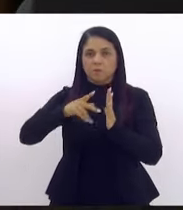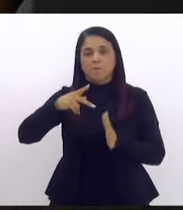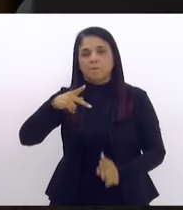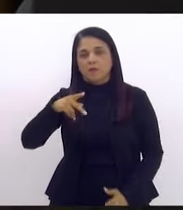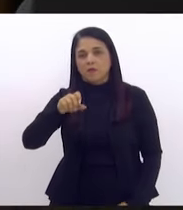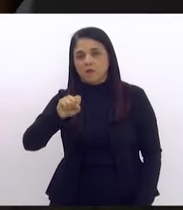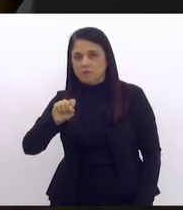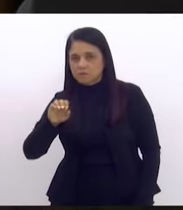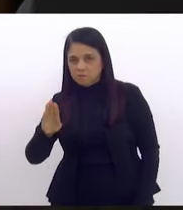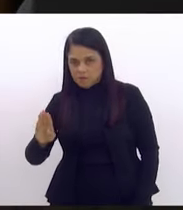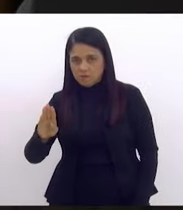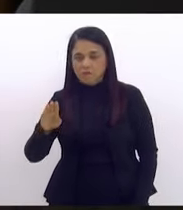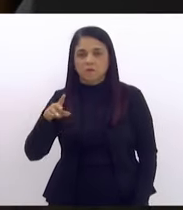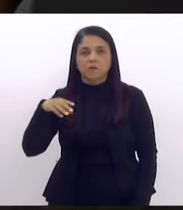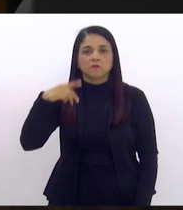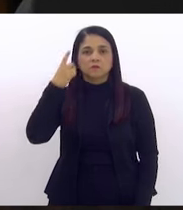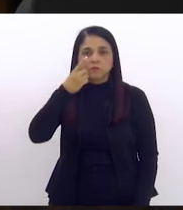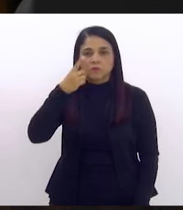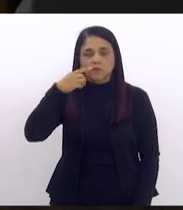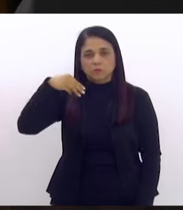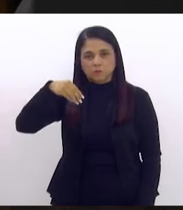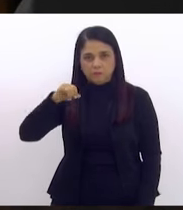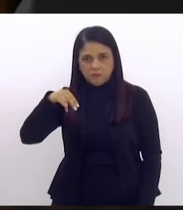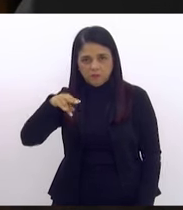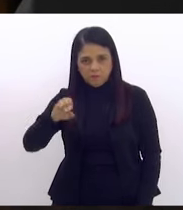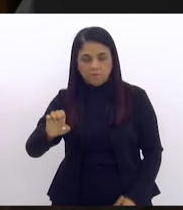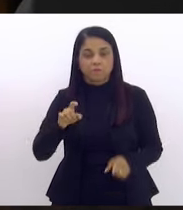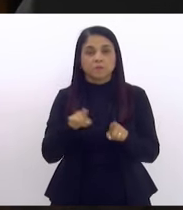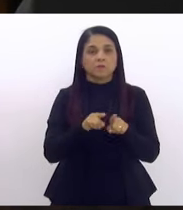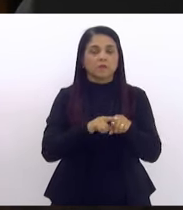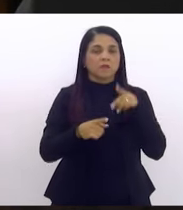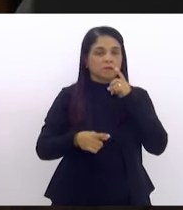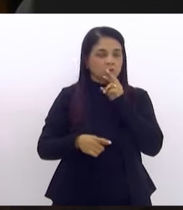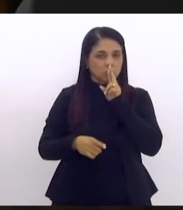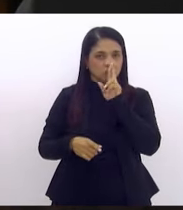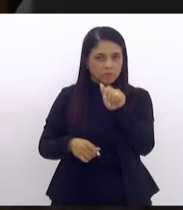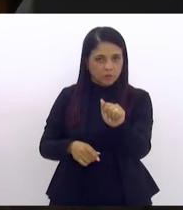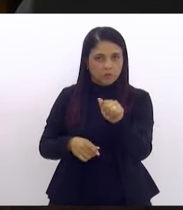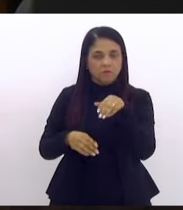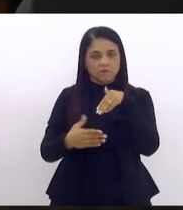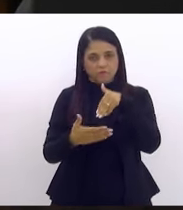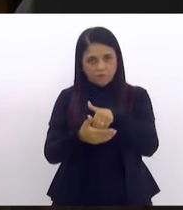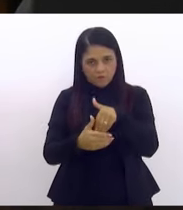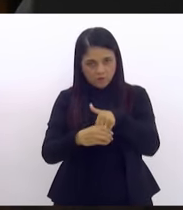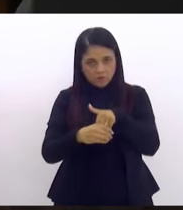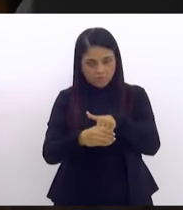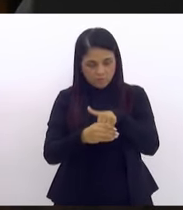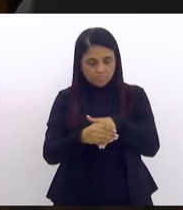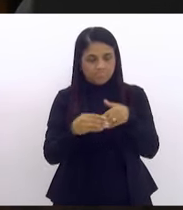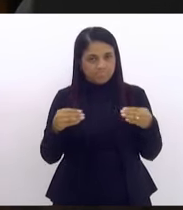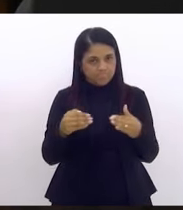Caminhou. Deputado Amorim, favorável. Deputado Luiz Paulo, contrário.